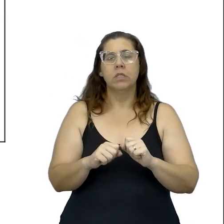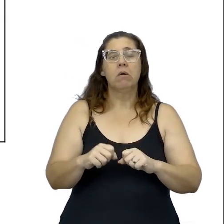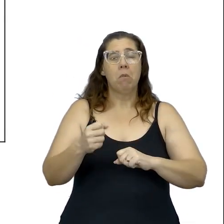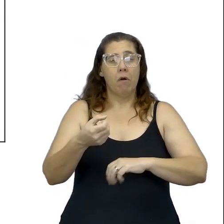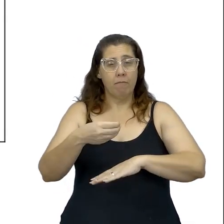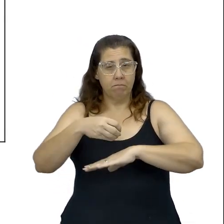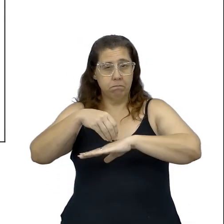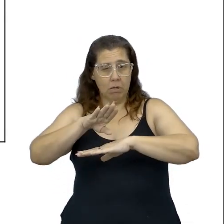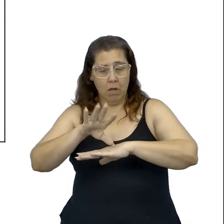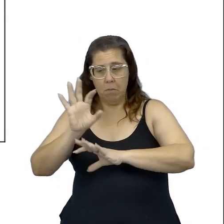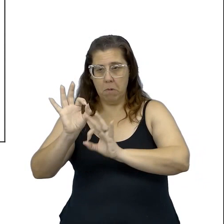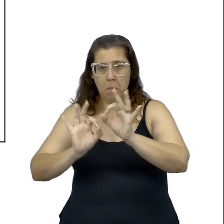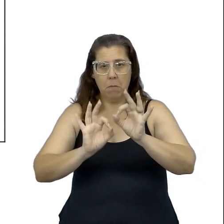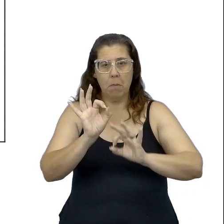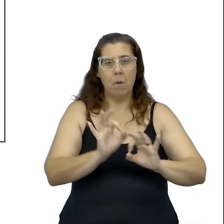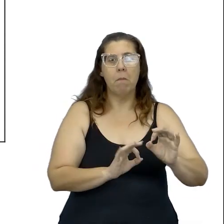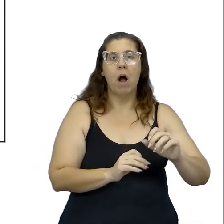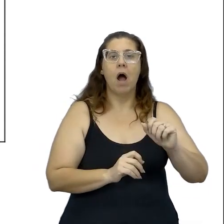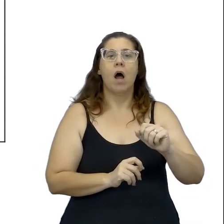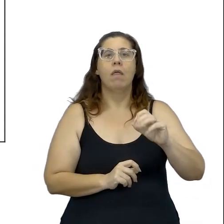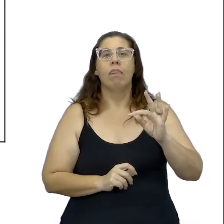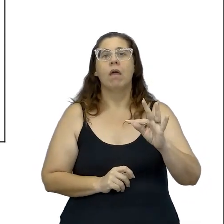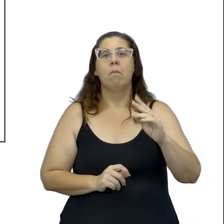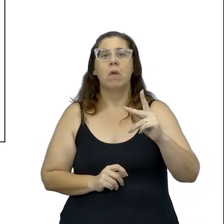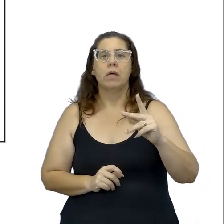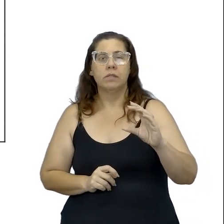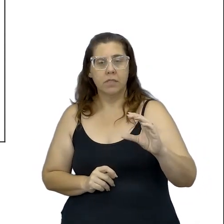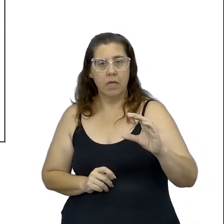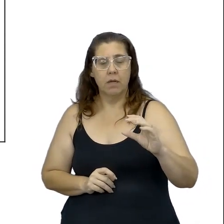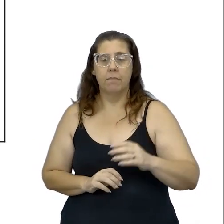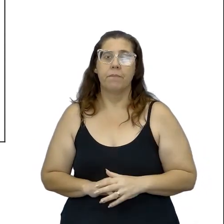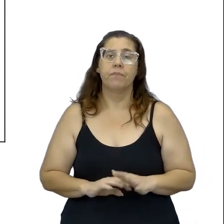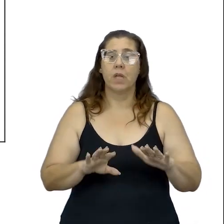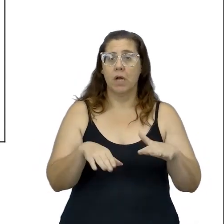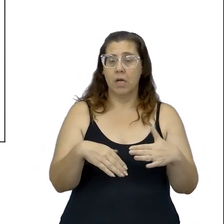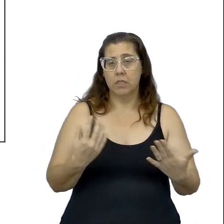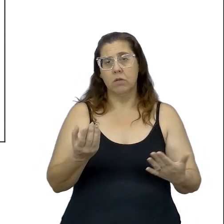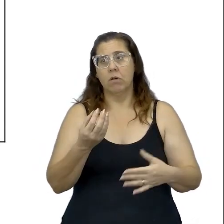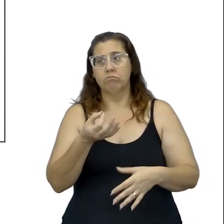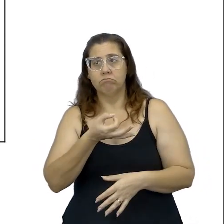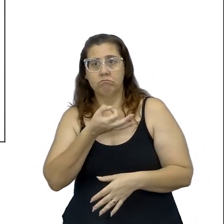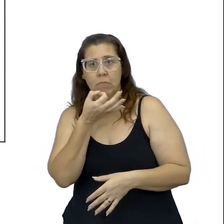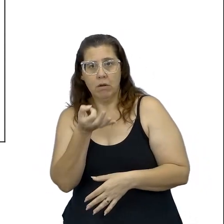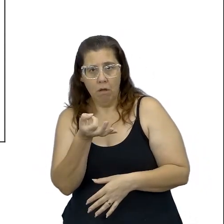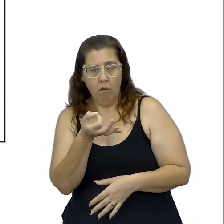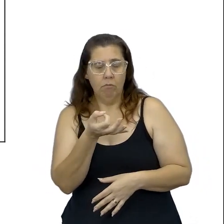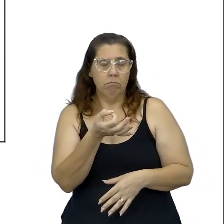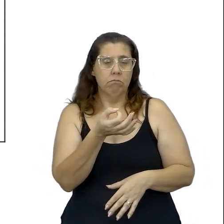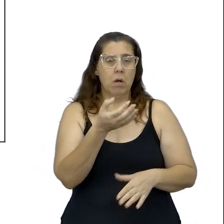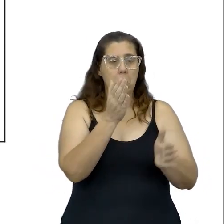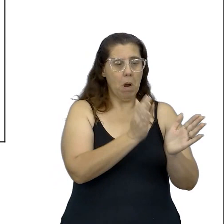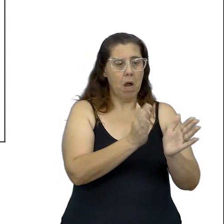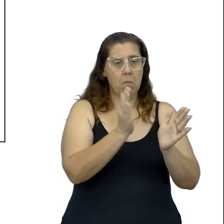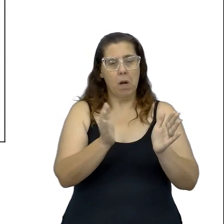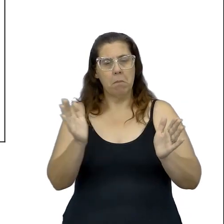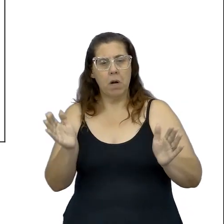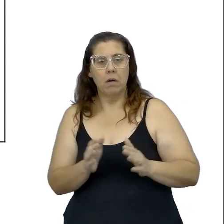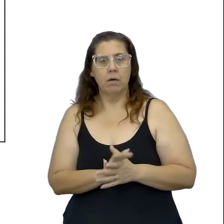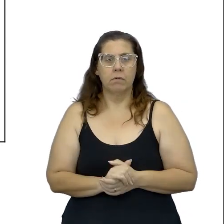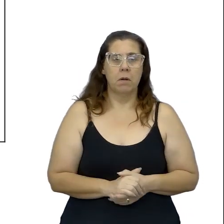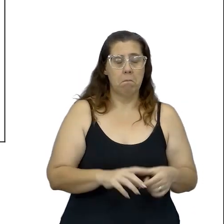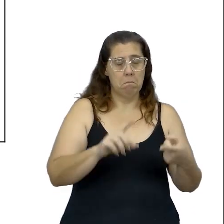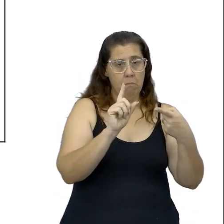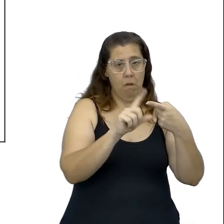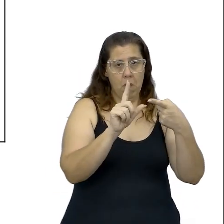para esse planejamento na TPC. Assim, nós sugerimos algumas etapas aqui. Então, por exemplo, na primeira